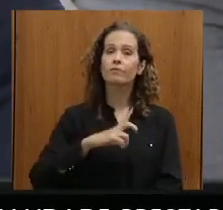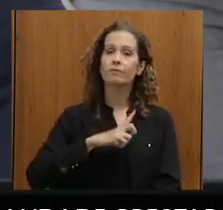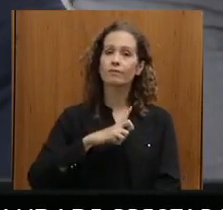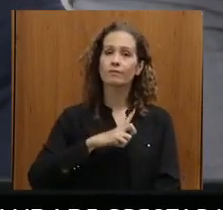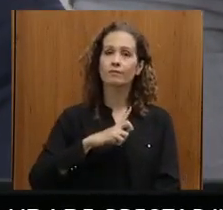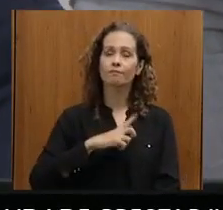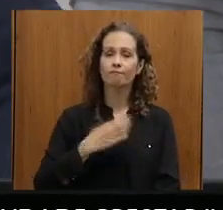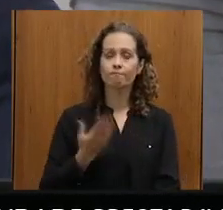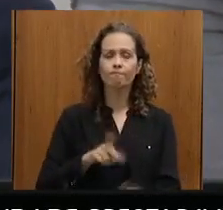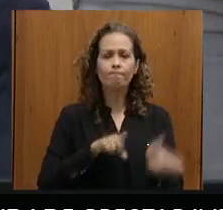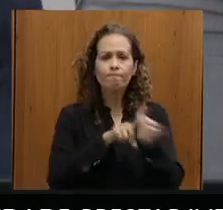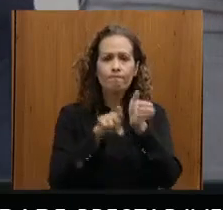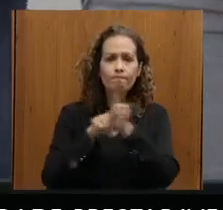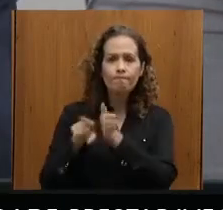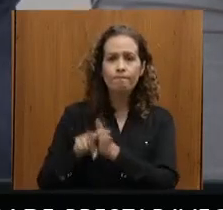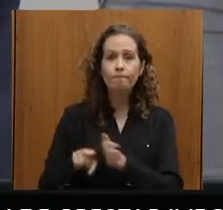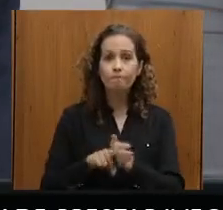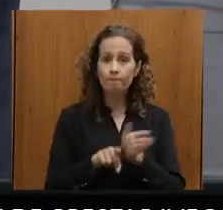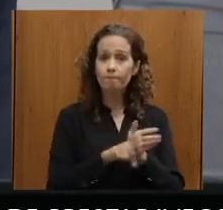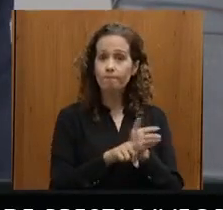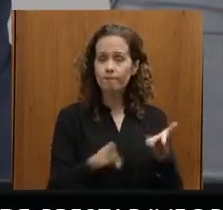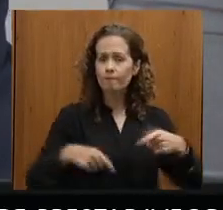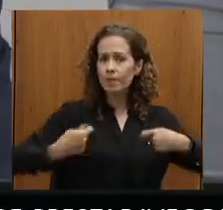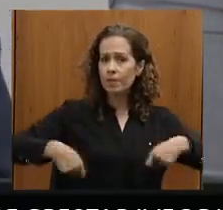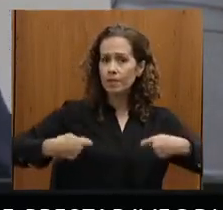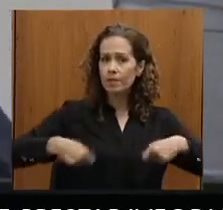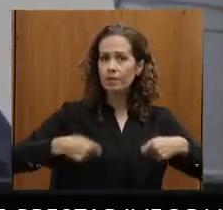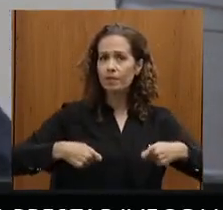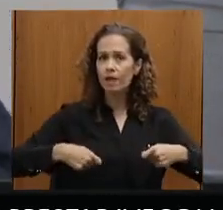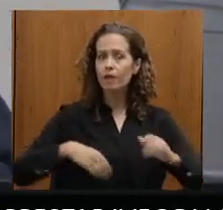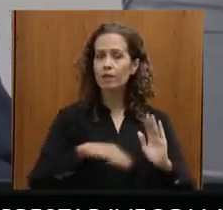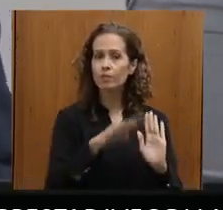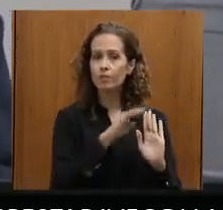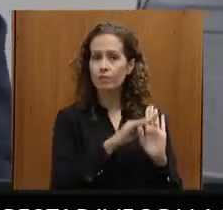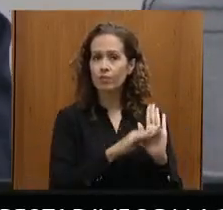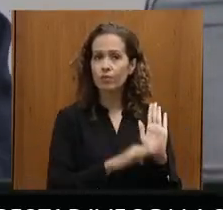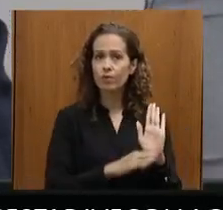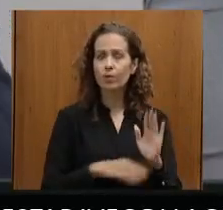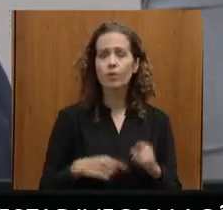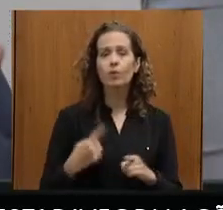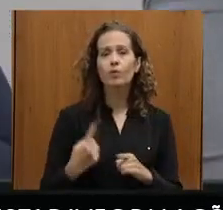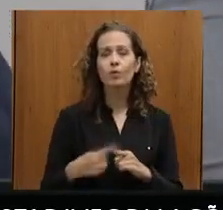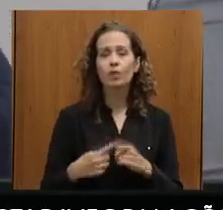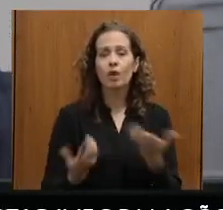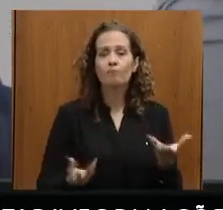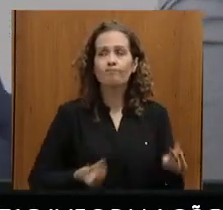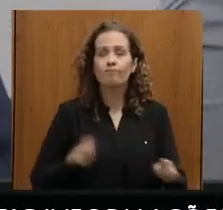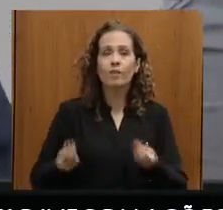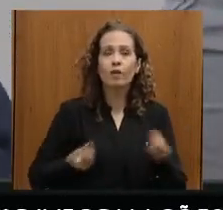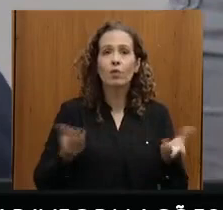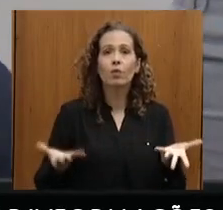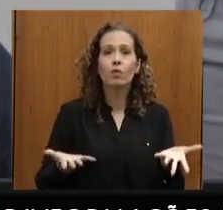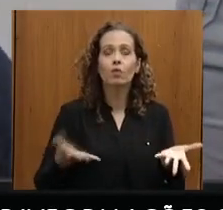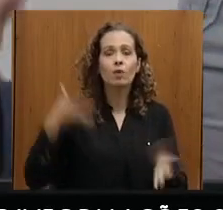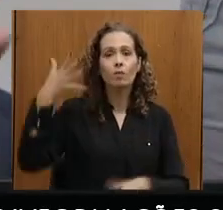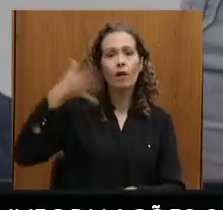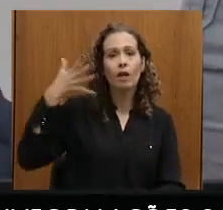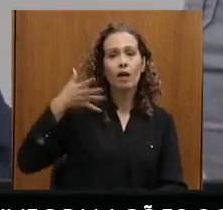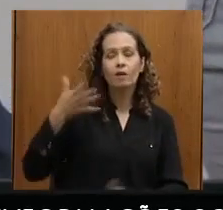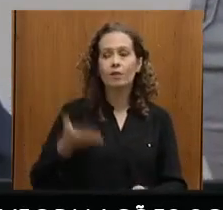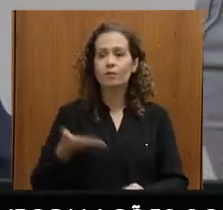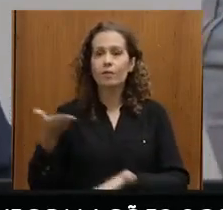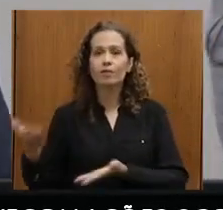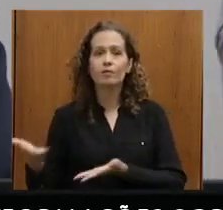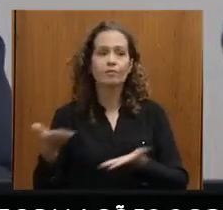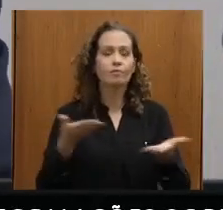os questionamentos que forem, que forem, porque eu não tenho como aqui passar a palavra como toda